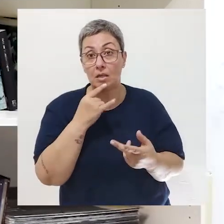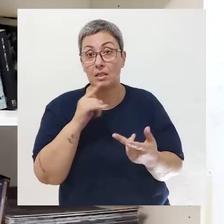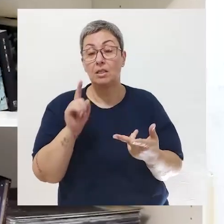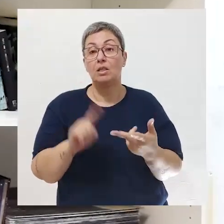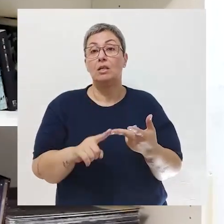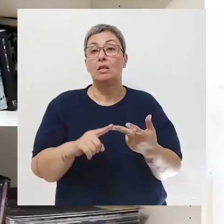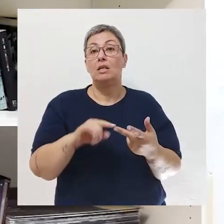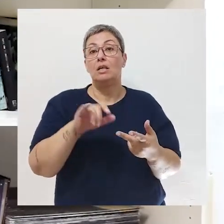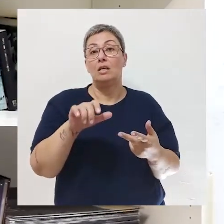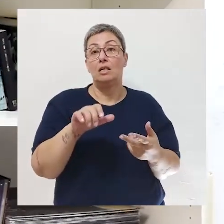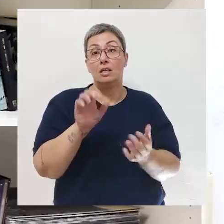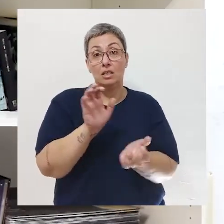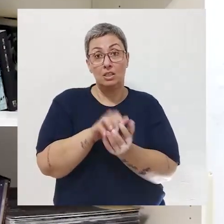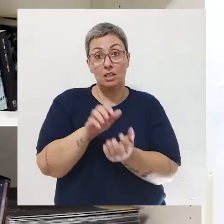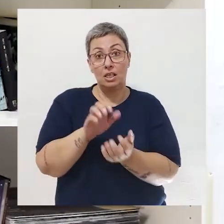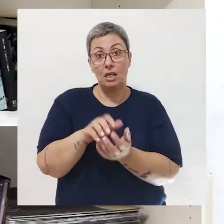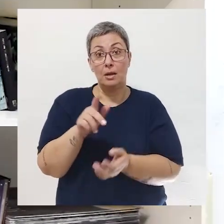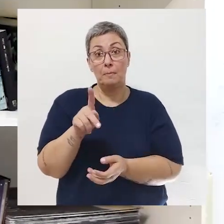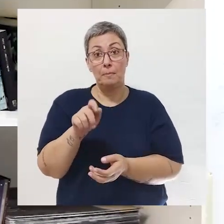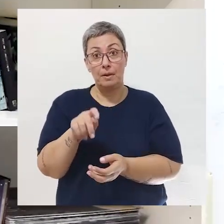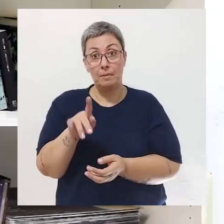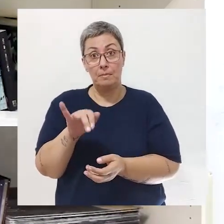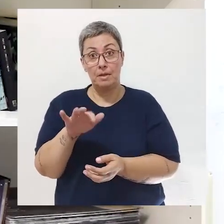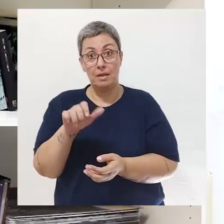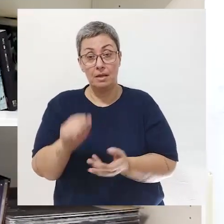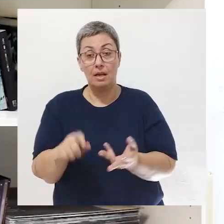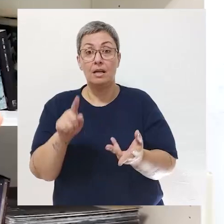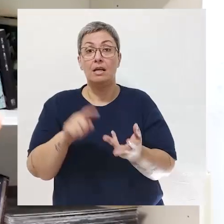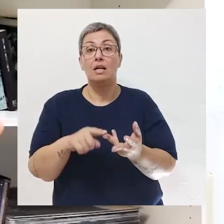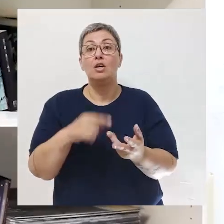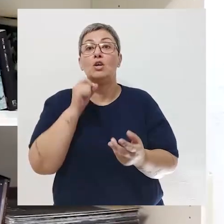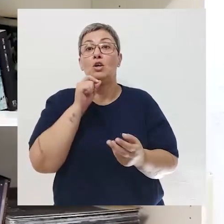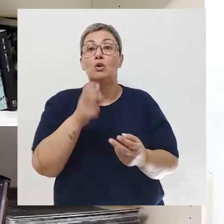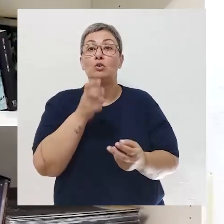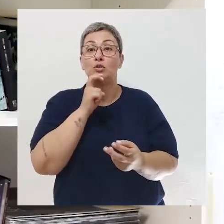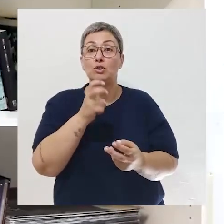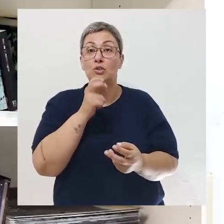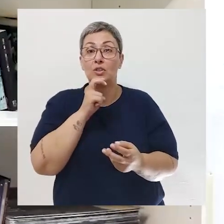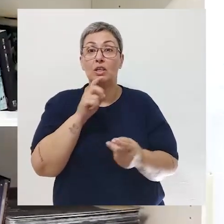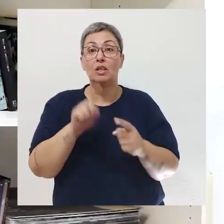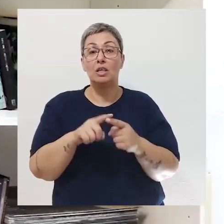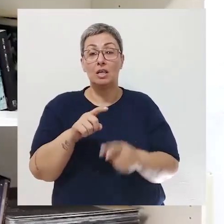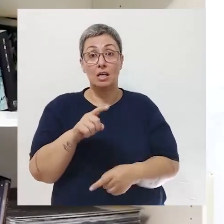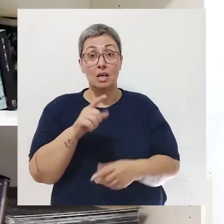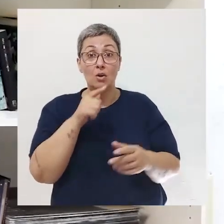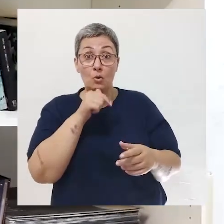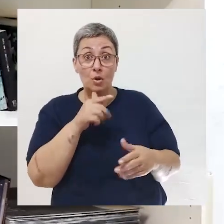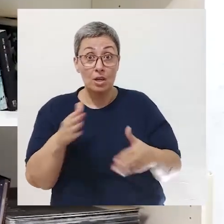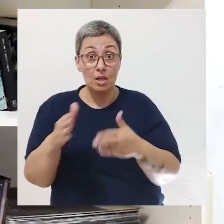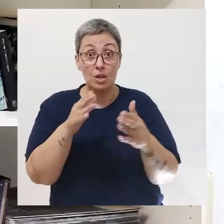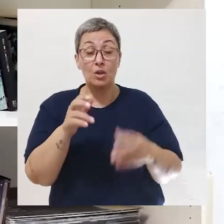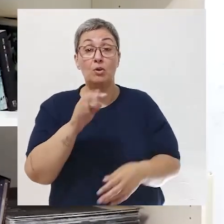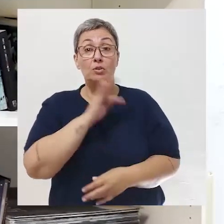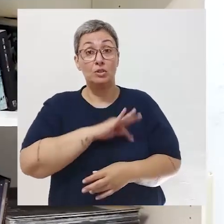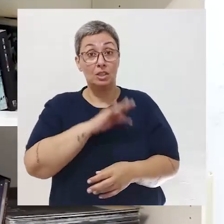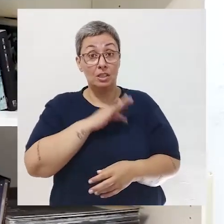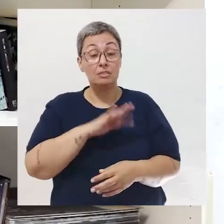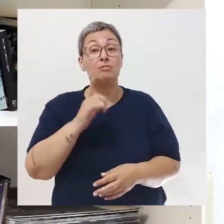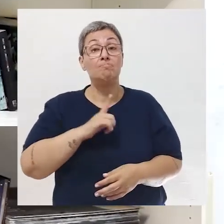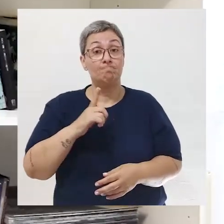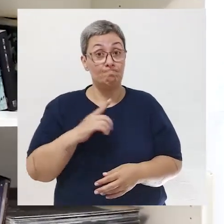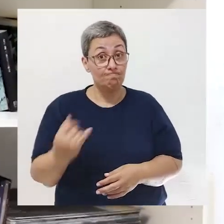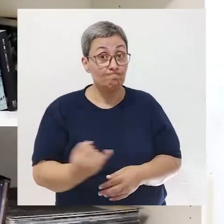Piracicaba, o Jacaré-Pepira e o Rio Sorocaba. O Rio Tietê também exerce